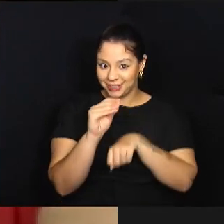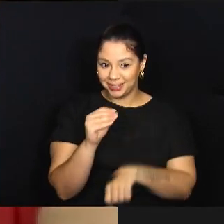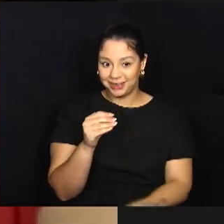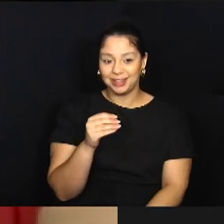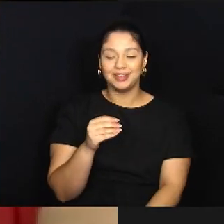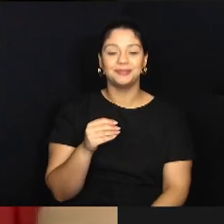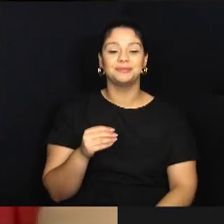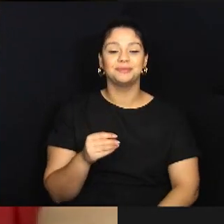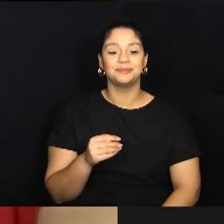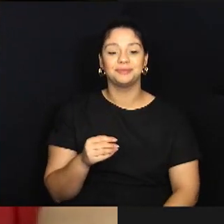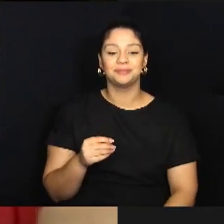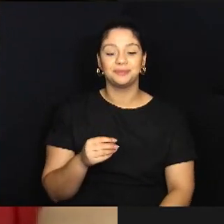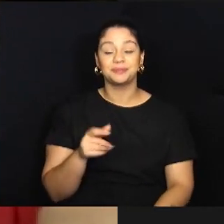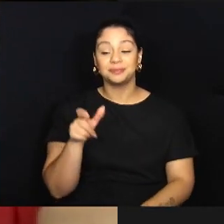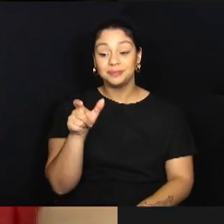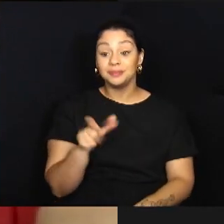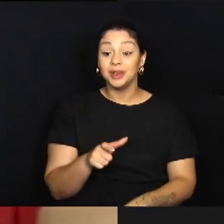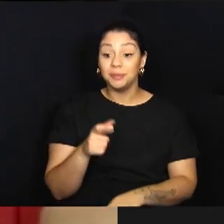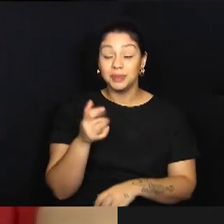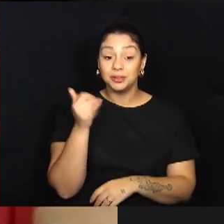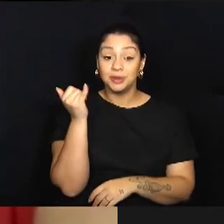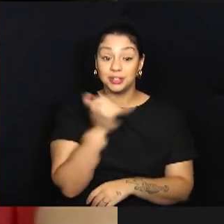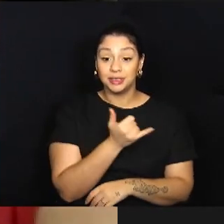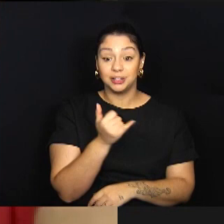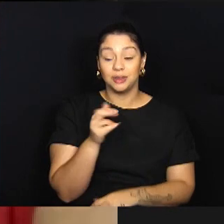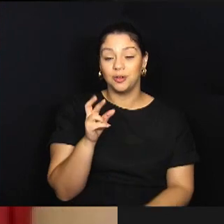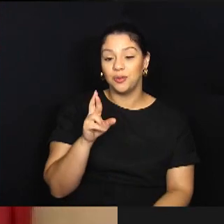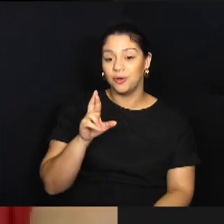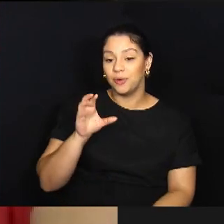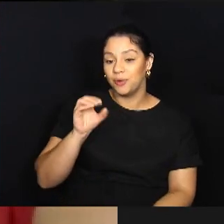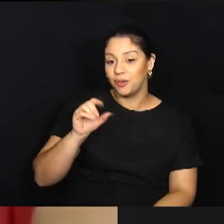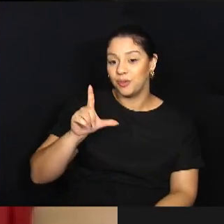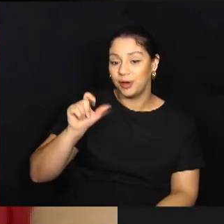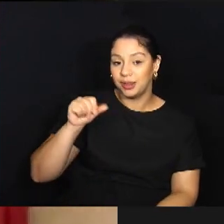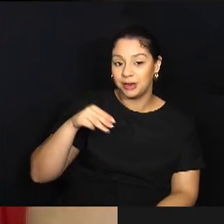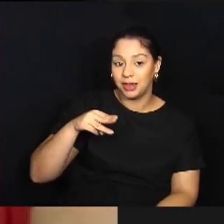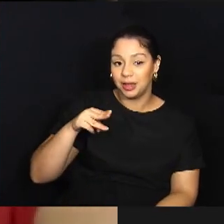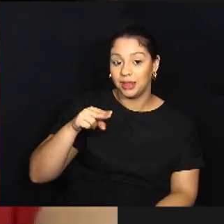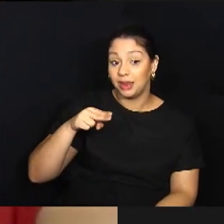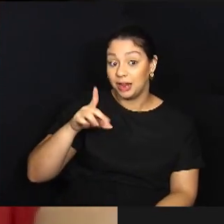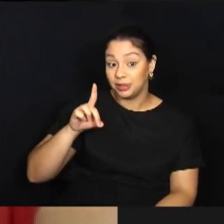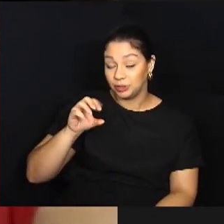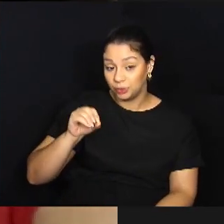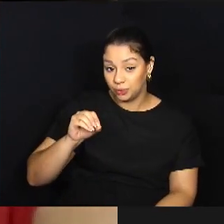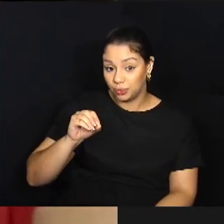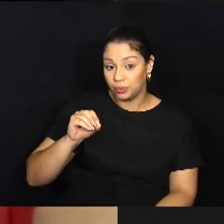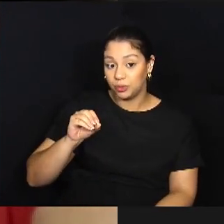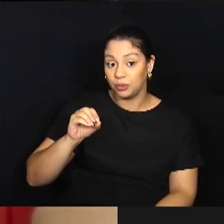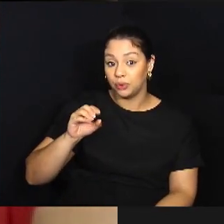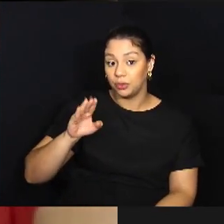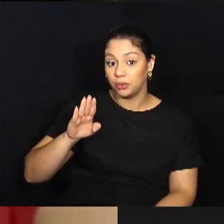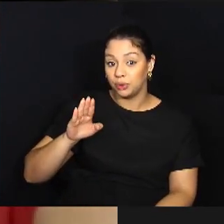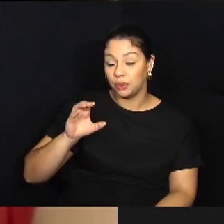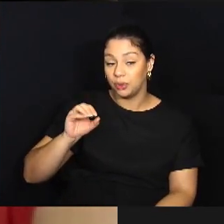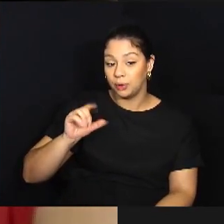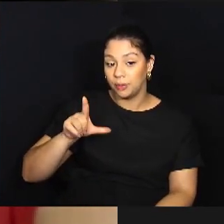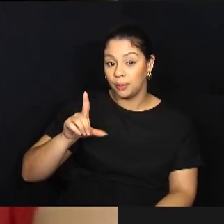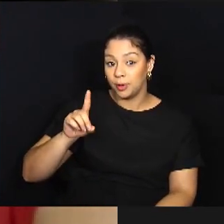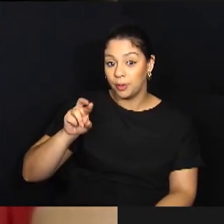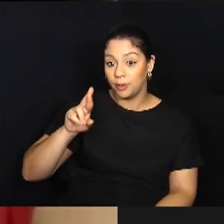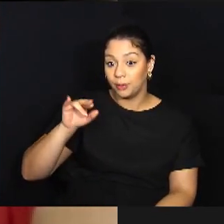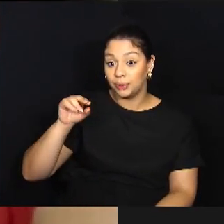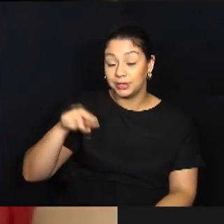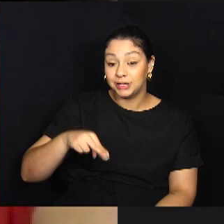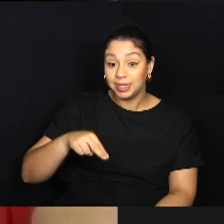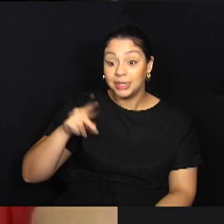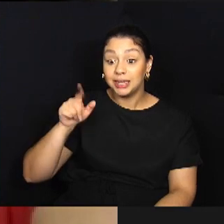spoiler. Então, alguém falou do Rolando Boldrin, né? A gente falou que é aqui do interior de São Paulo. Eu falei, poxa, seria bacana